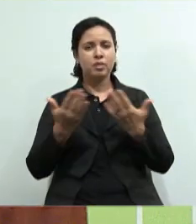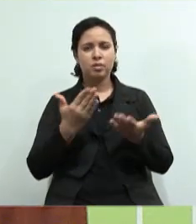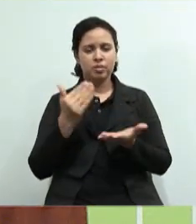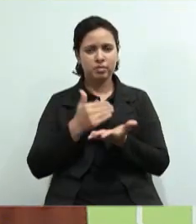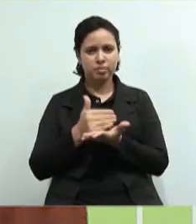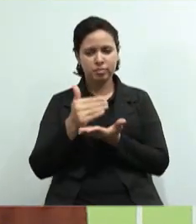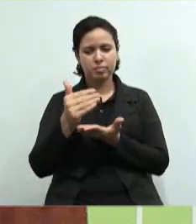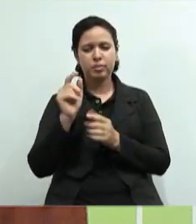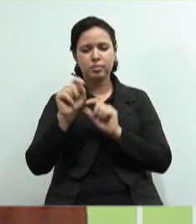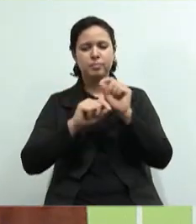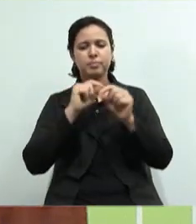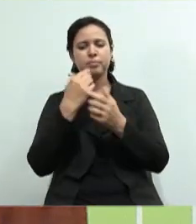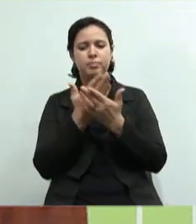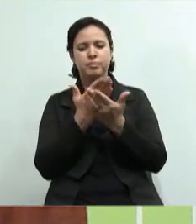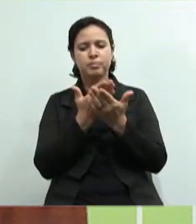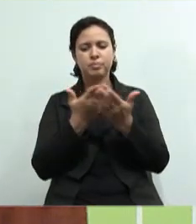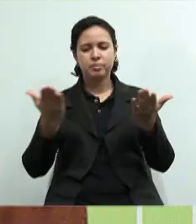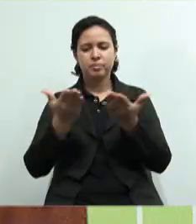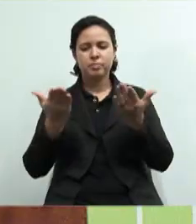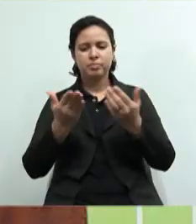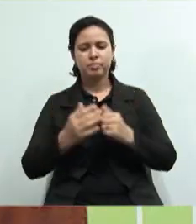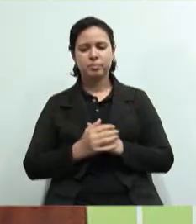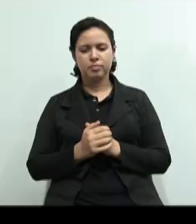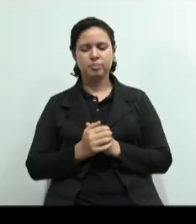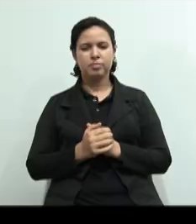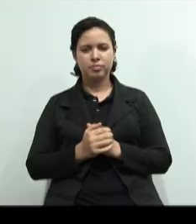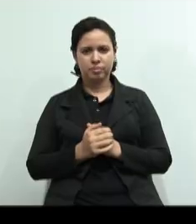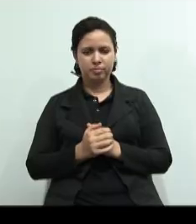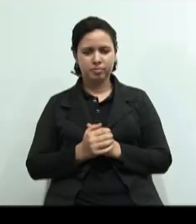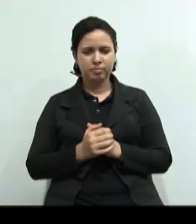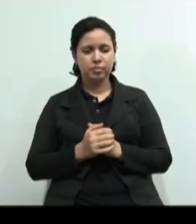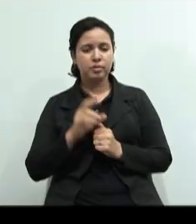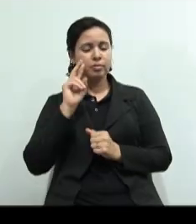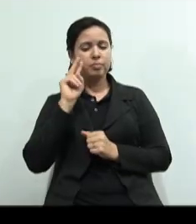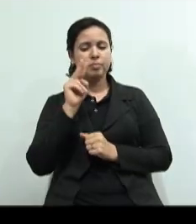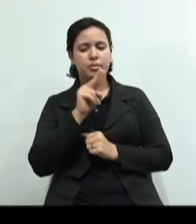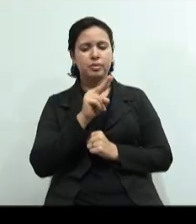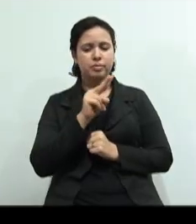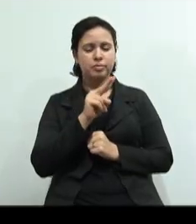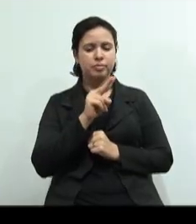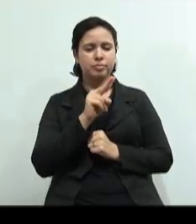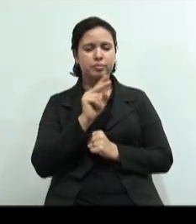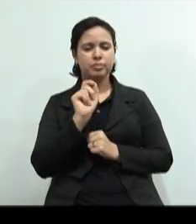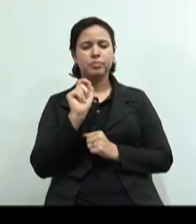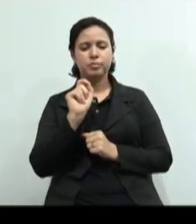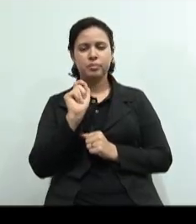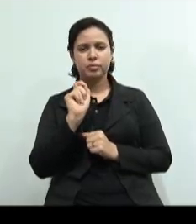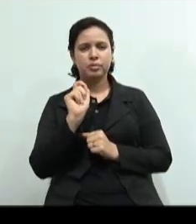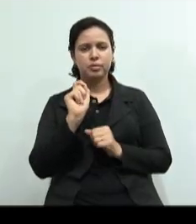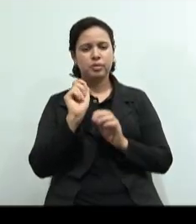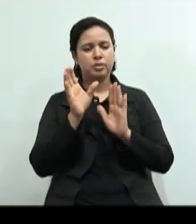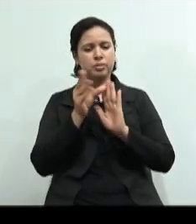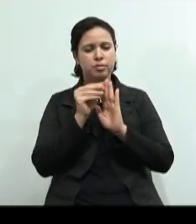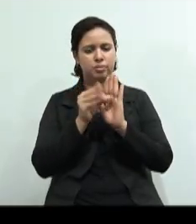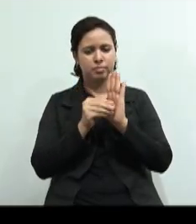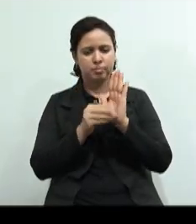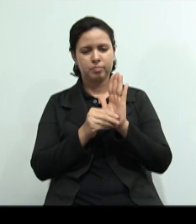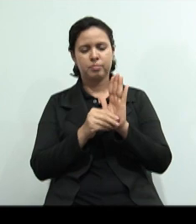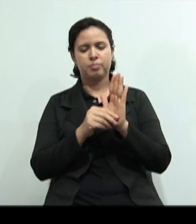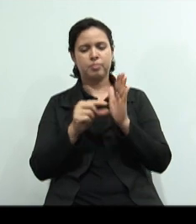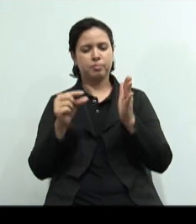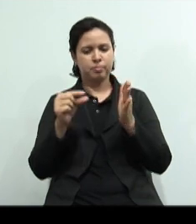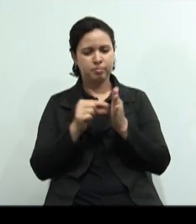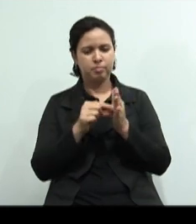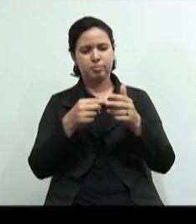O que, que vem hoje? Na aula de hoje, nós vamos ver ferramentas de qualidade e sua